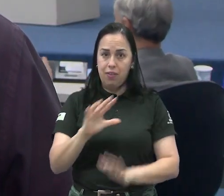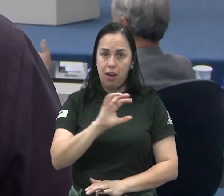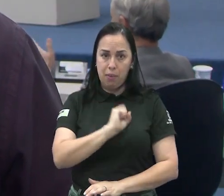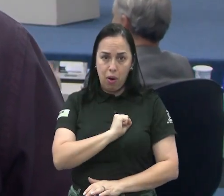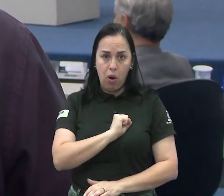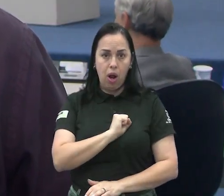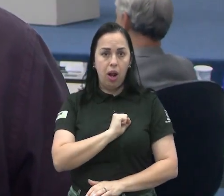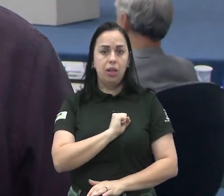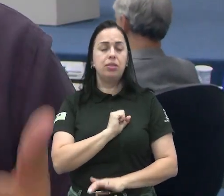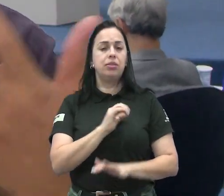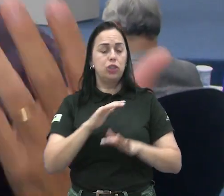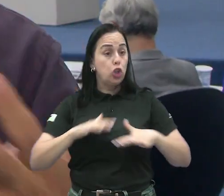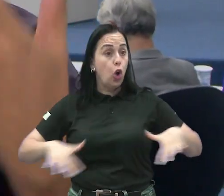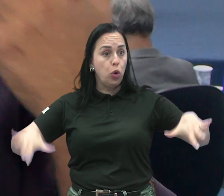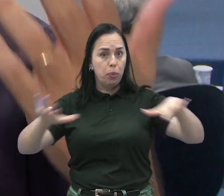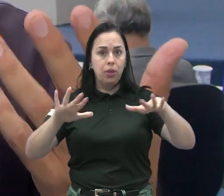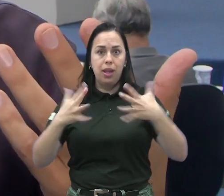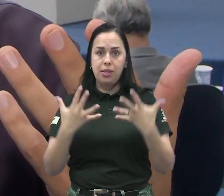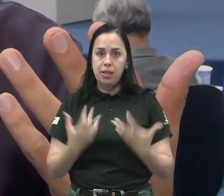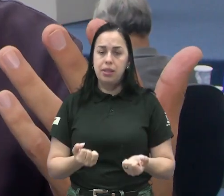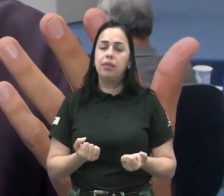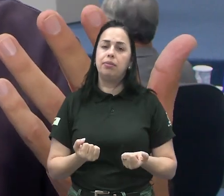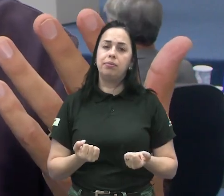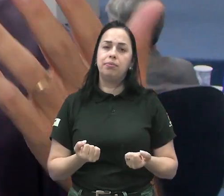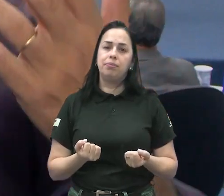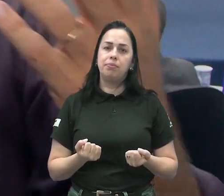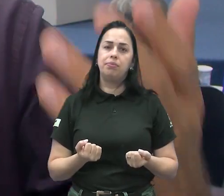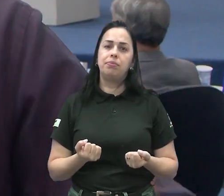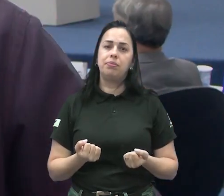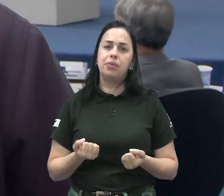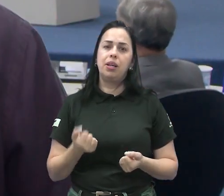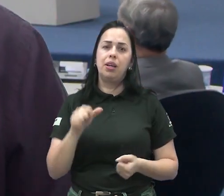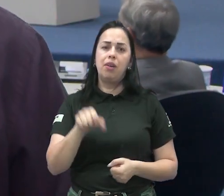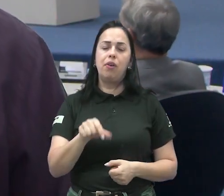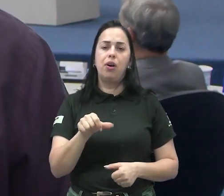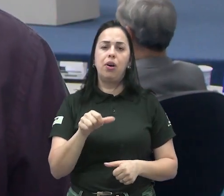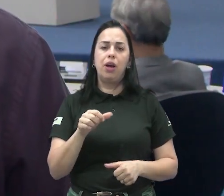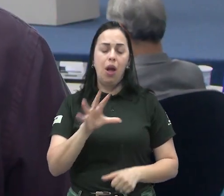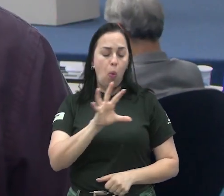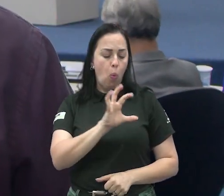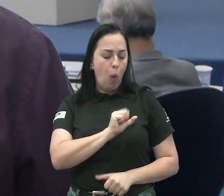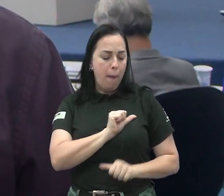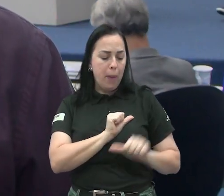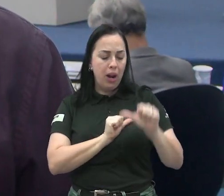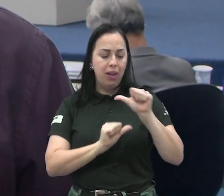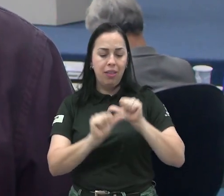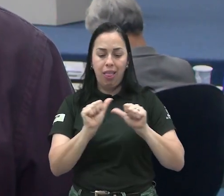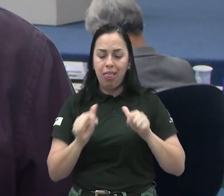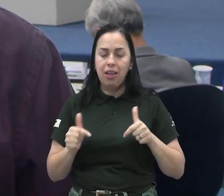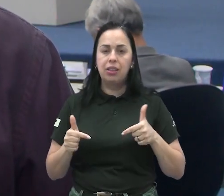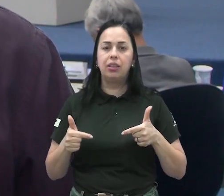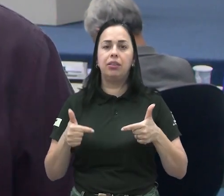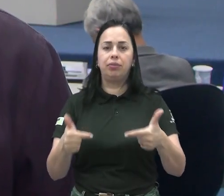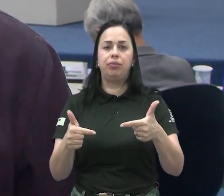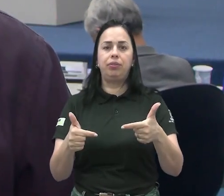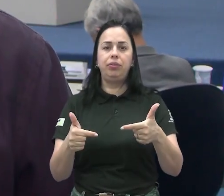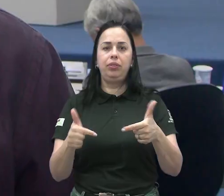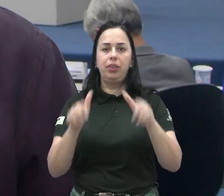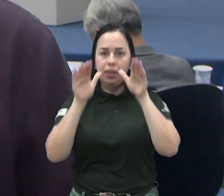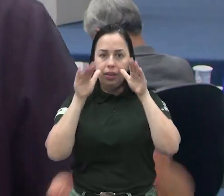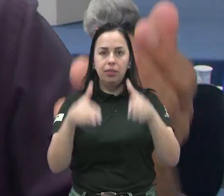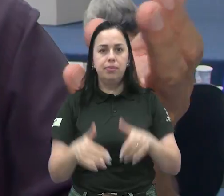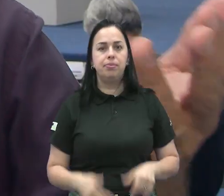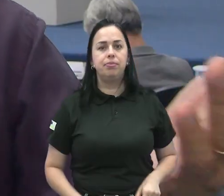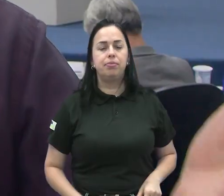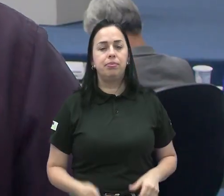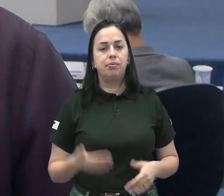amor coletivo, comunitário, eu vou transformar esse amor em atitude